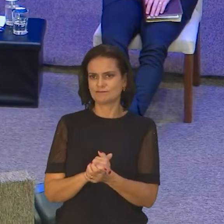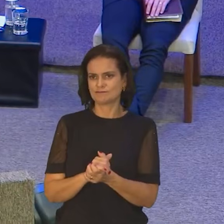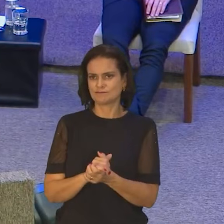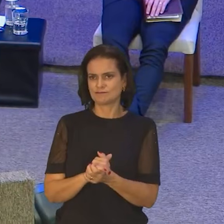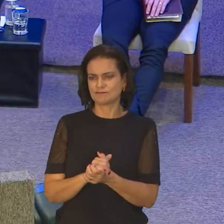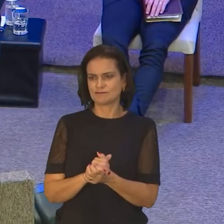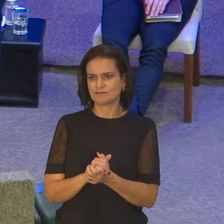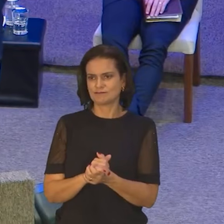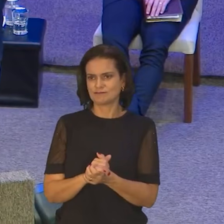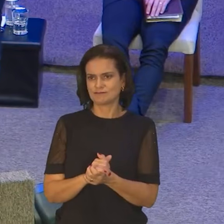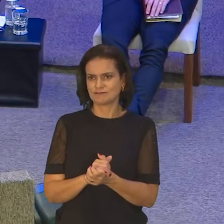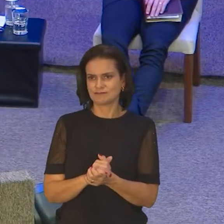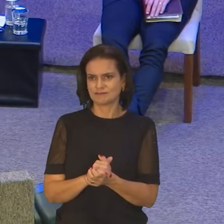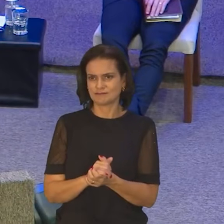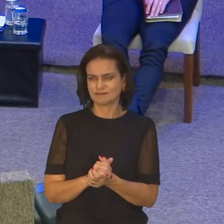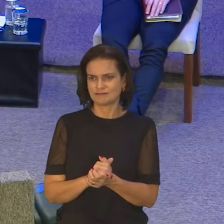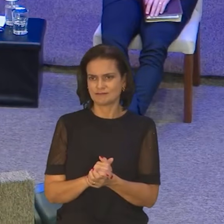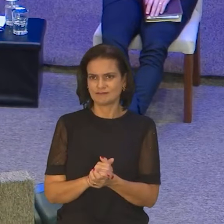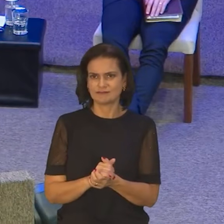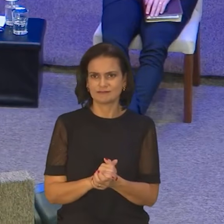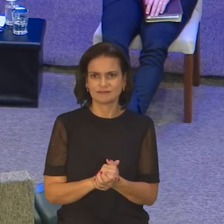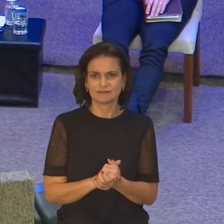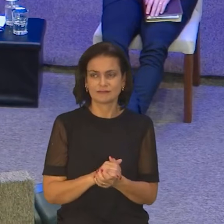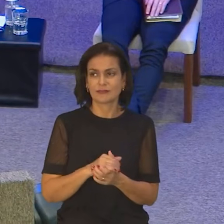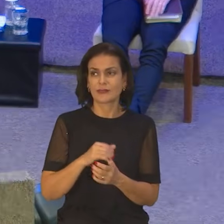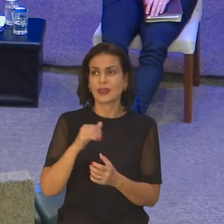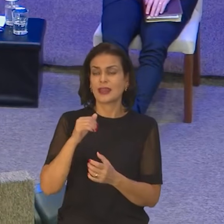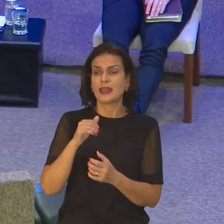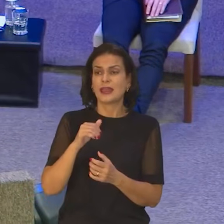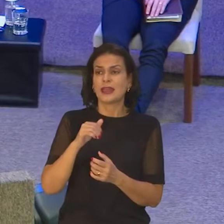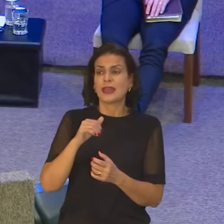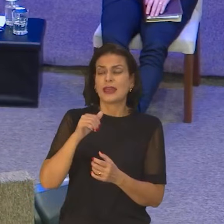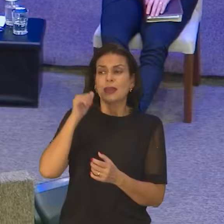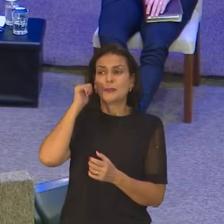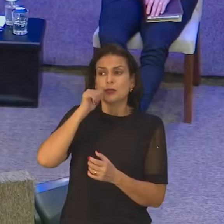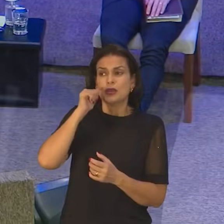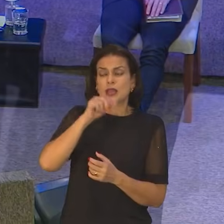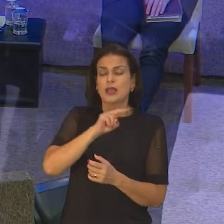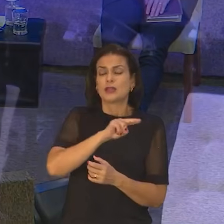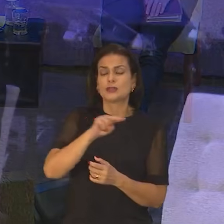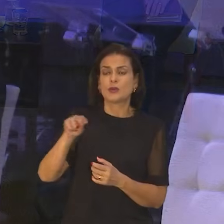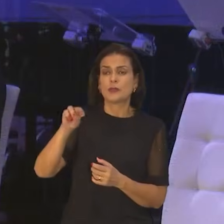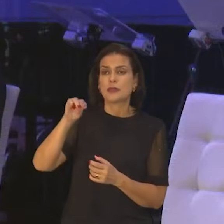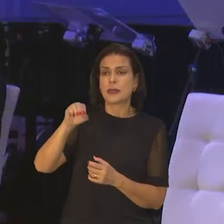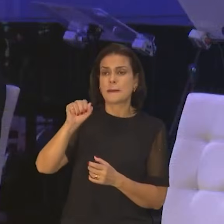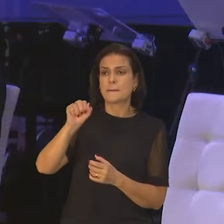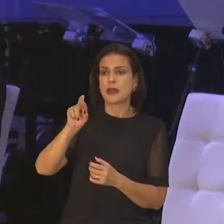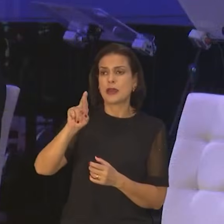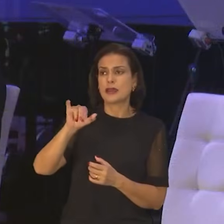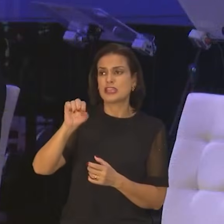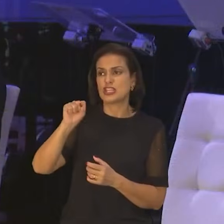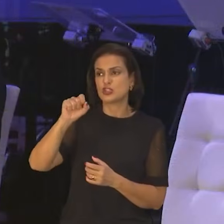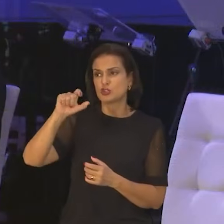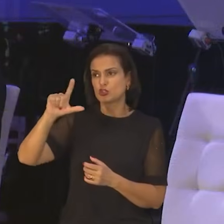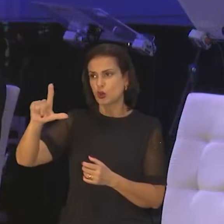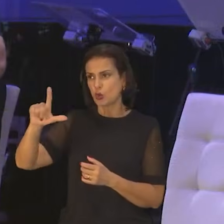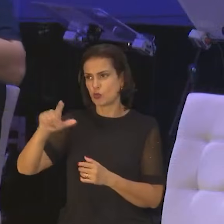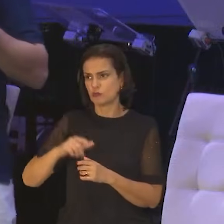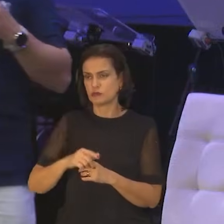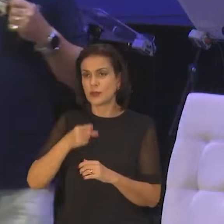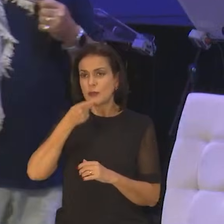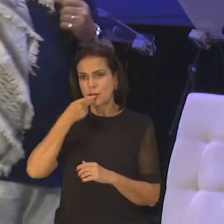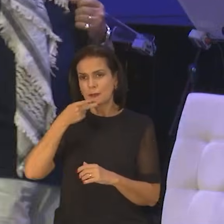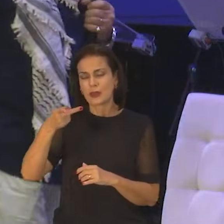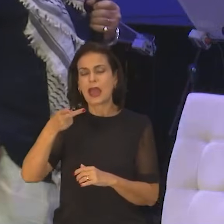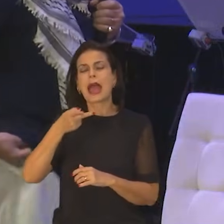Mari Trevas que é a minha esposa, Marisol. Lembrando, ontem era o aniversário dela, eu não estive, mas eu prometi que amanhã